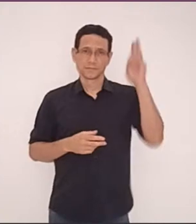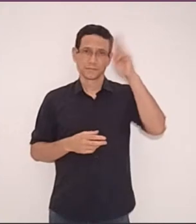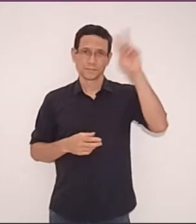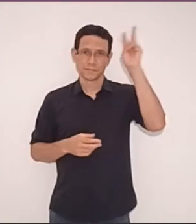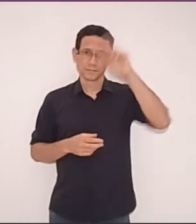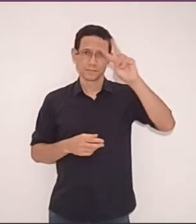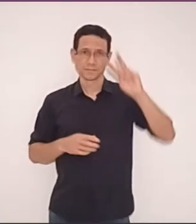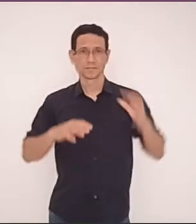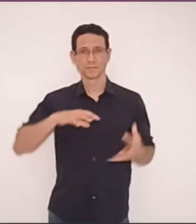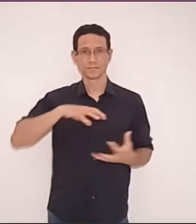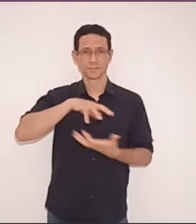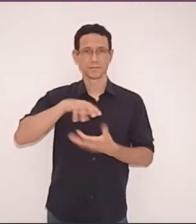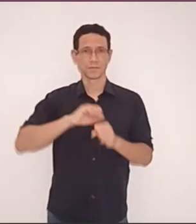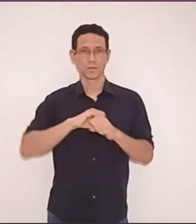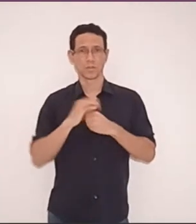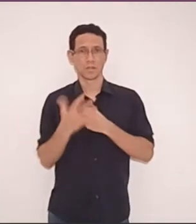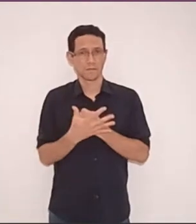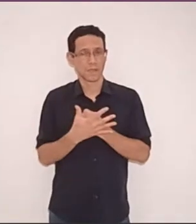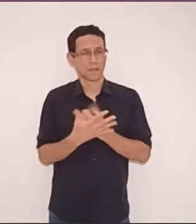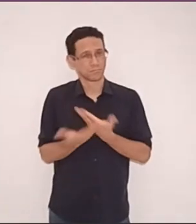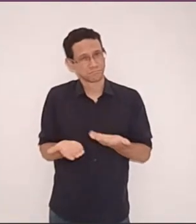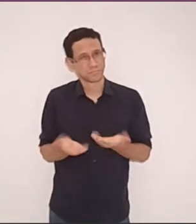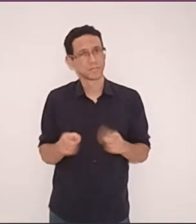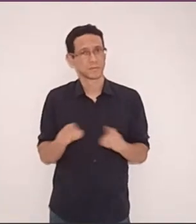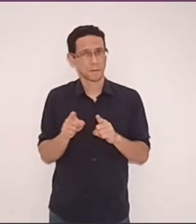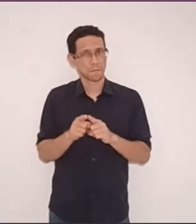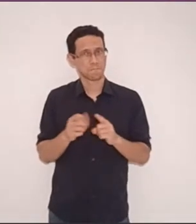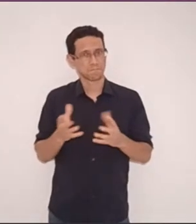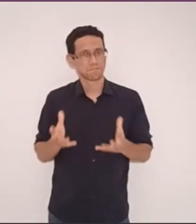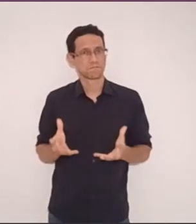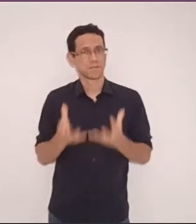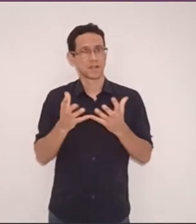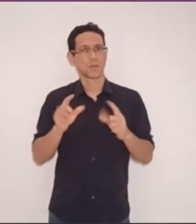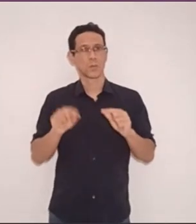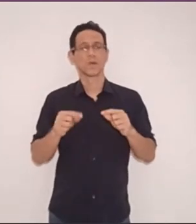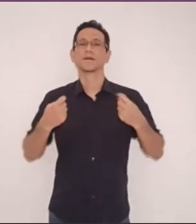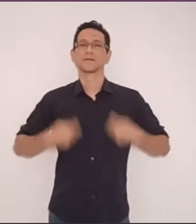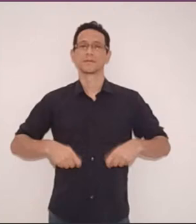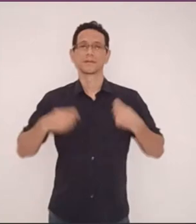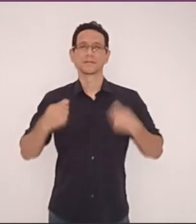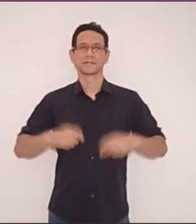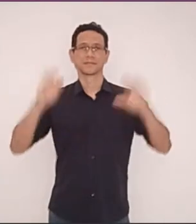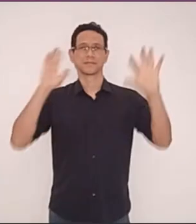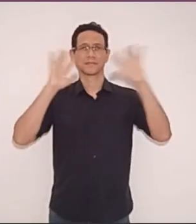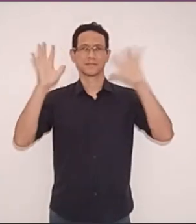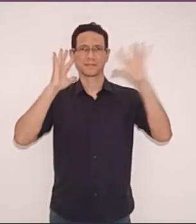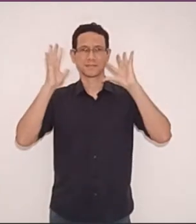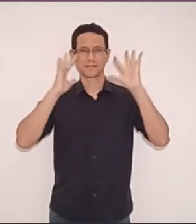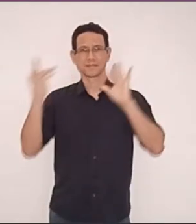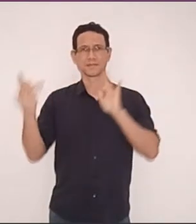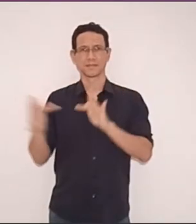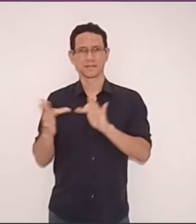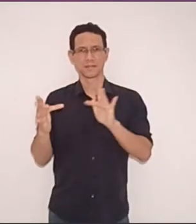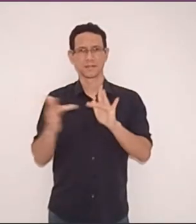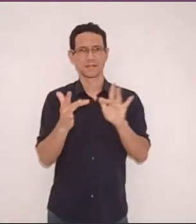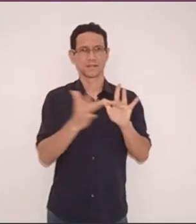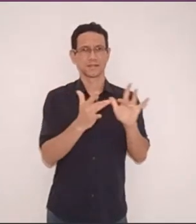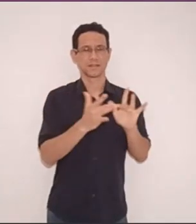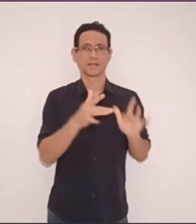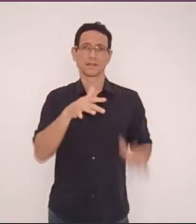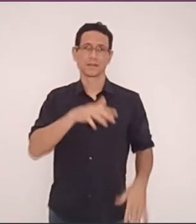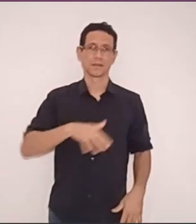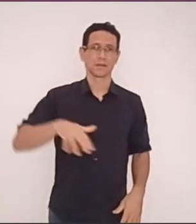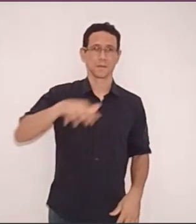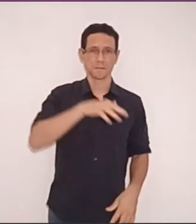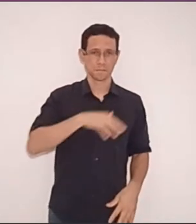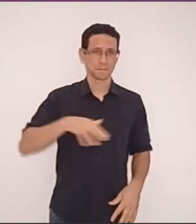da humanidade o Corinthians ficou fazer isso também é a gente precisa pensar na nossa relação com o ambiente